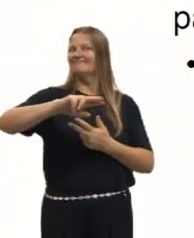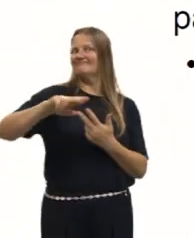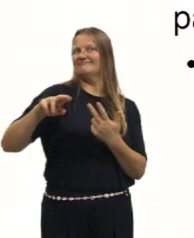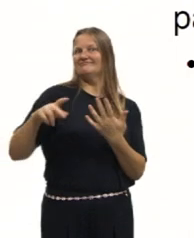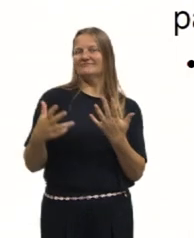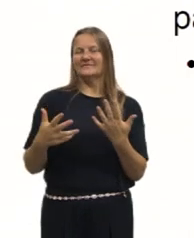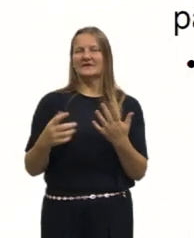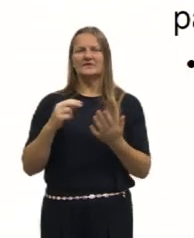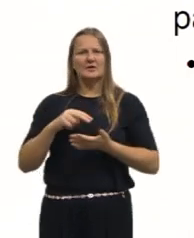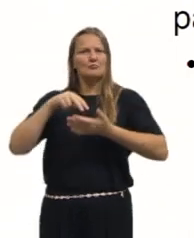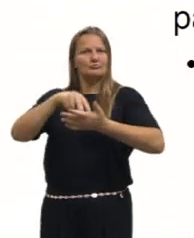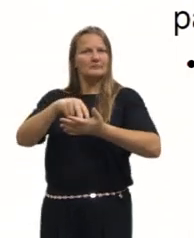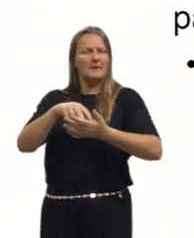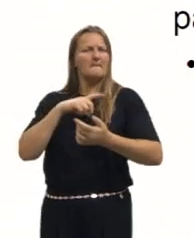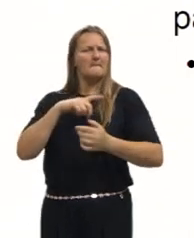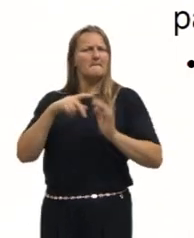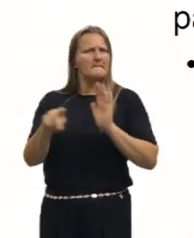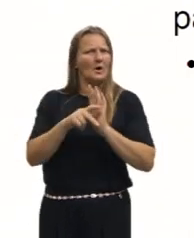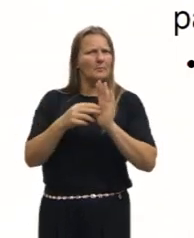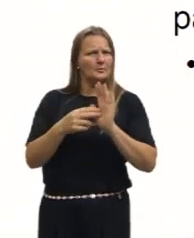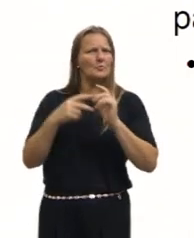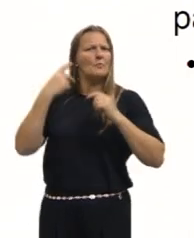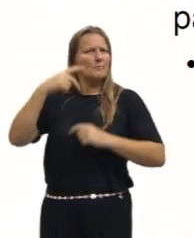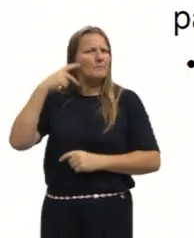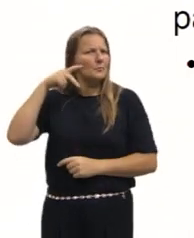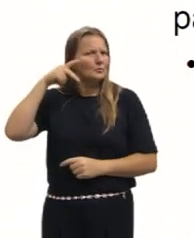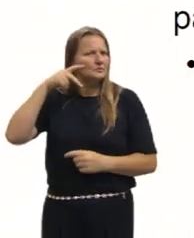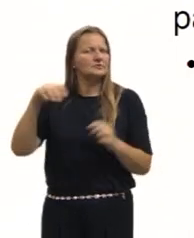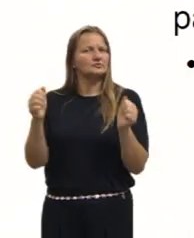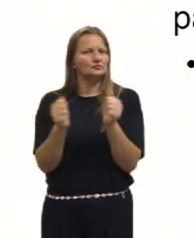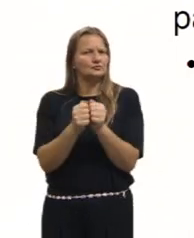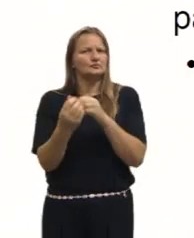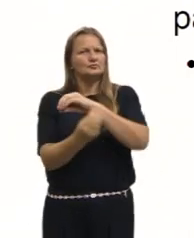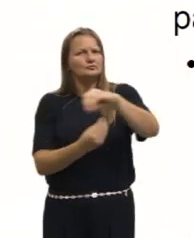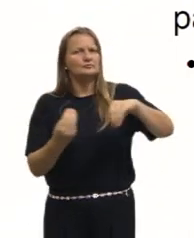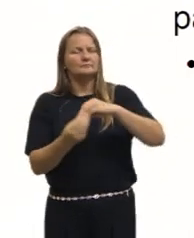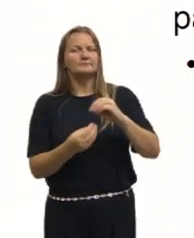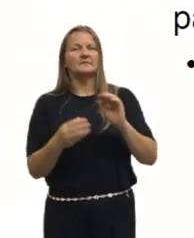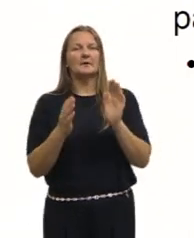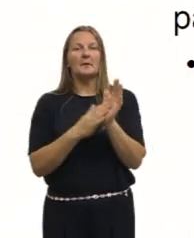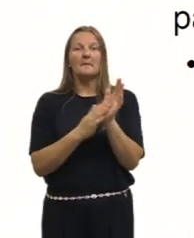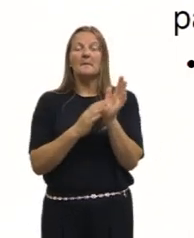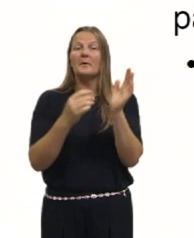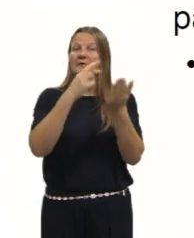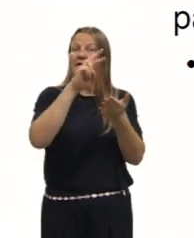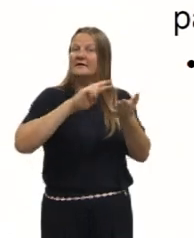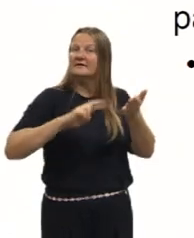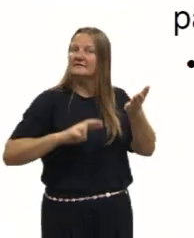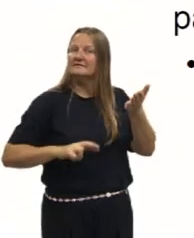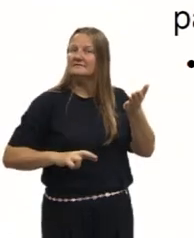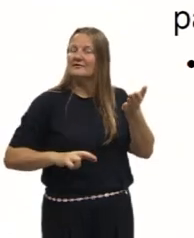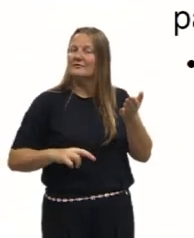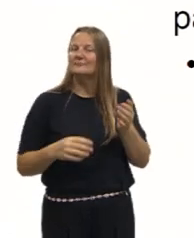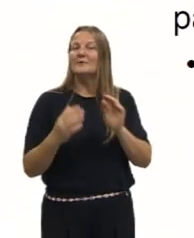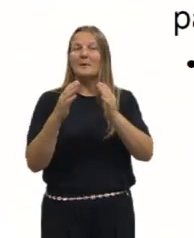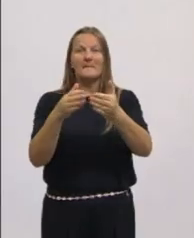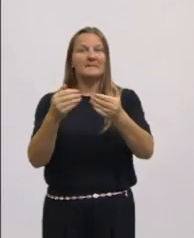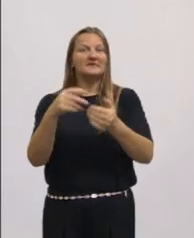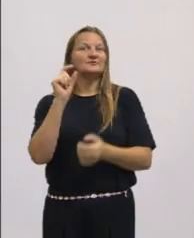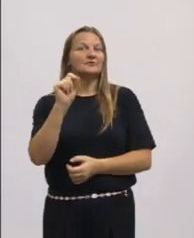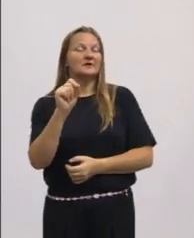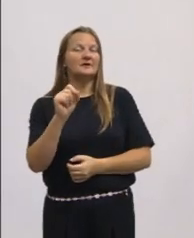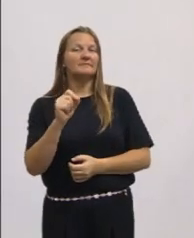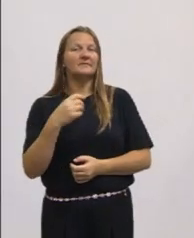um posicionamento político e a gente como tal qual na proposta de redação por exemplo né ele nos pede que a gente